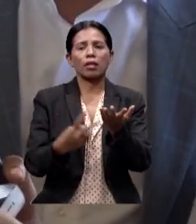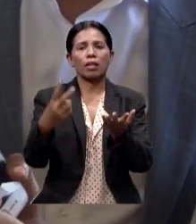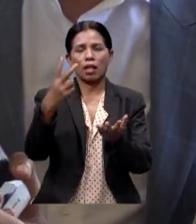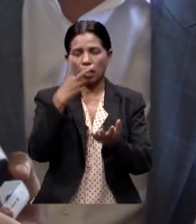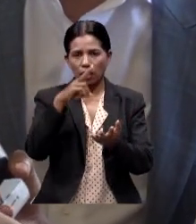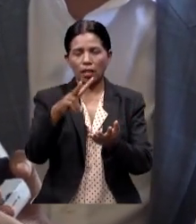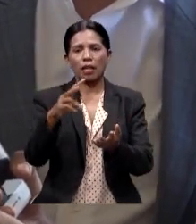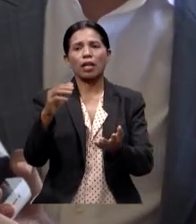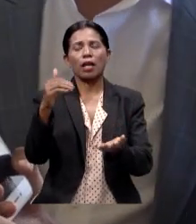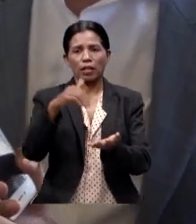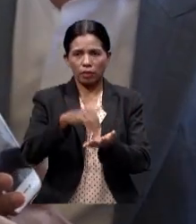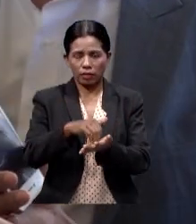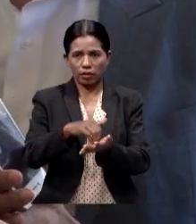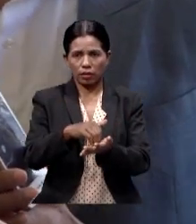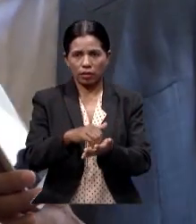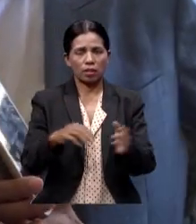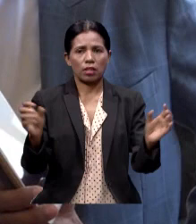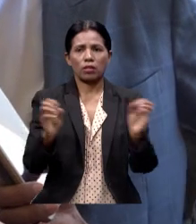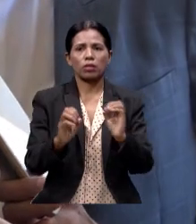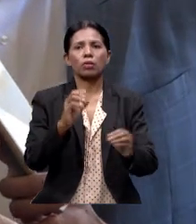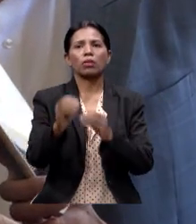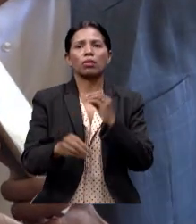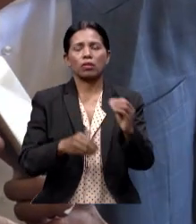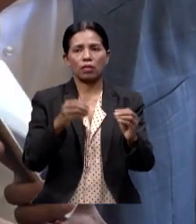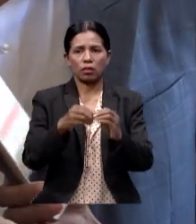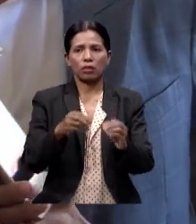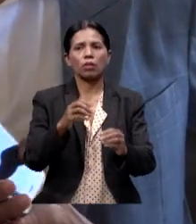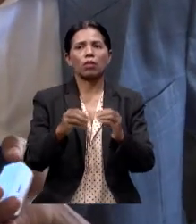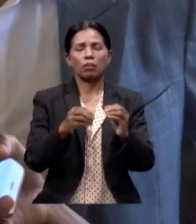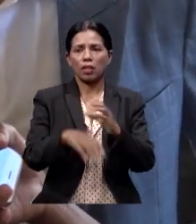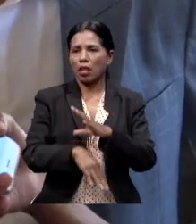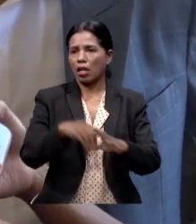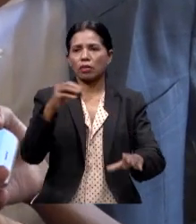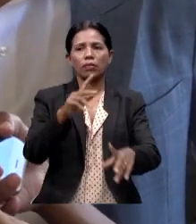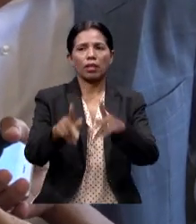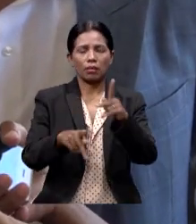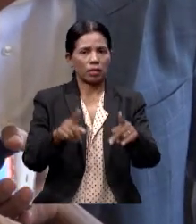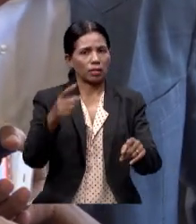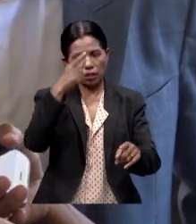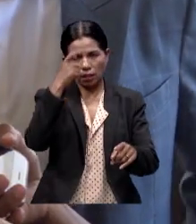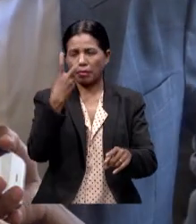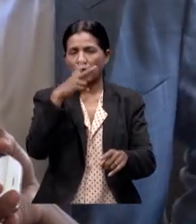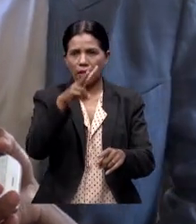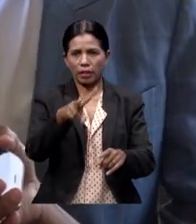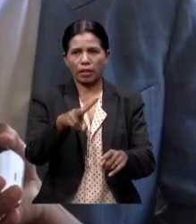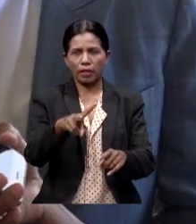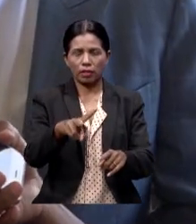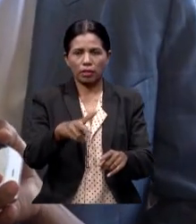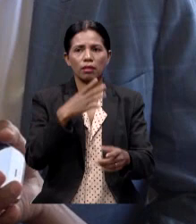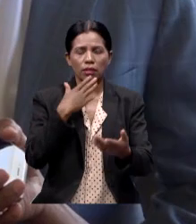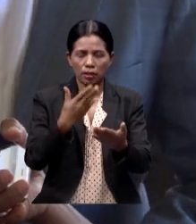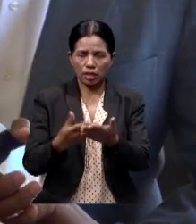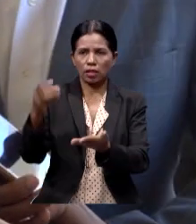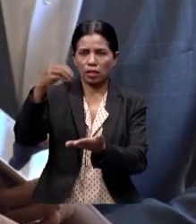reshuffle, né? Reshuffle significa, né? Remodelar significa do Nisaema da Roma, Tambare, e Pidane de Aglio,